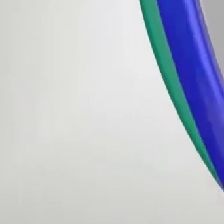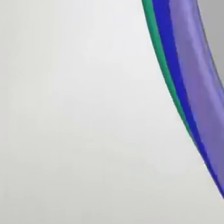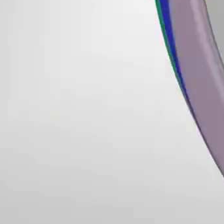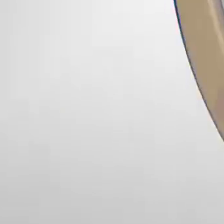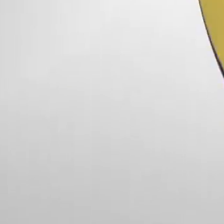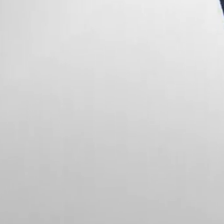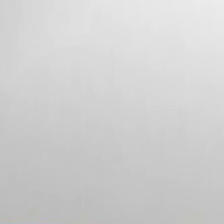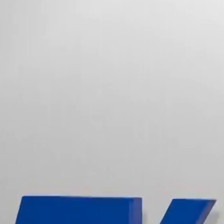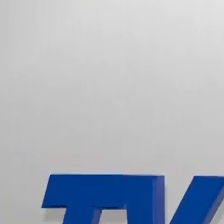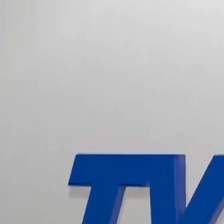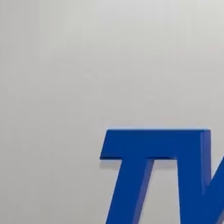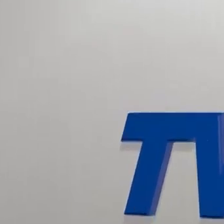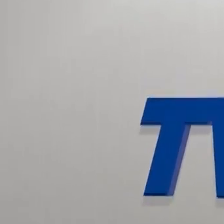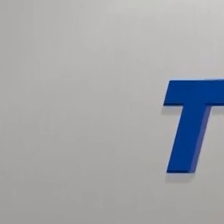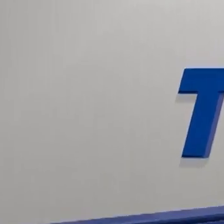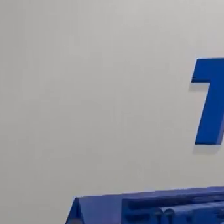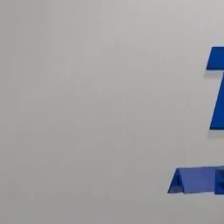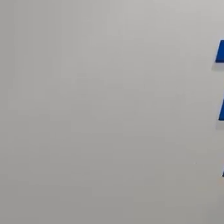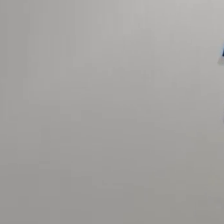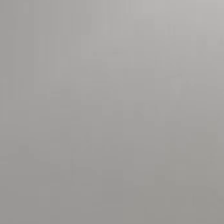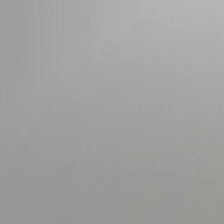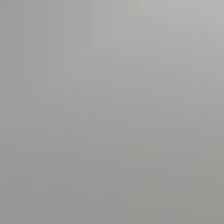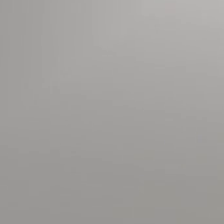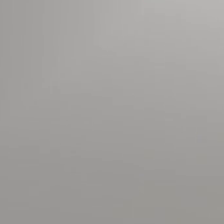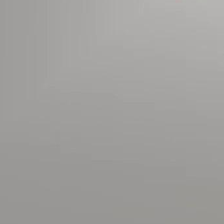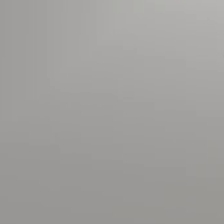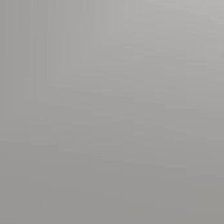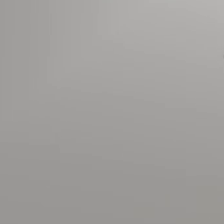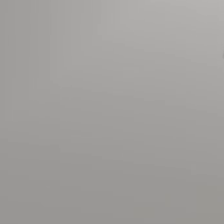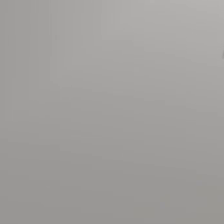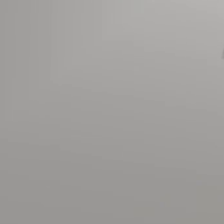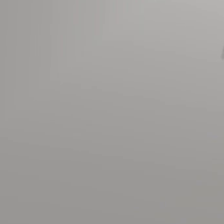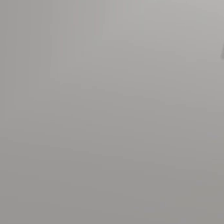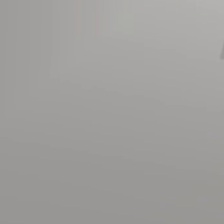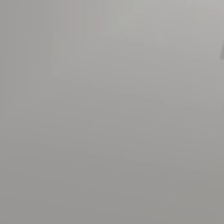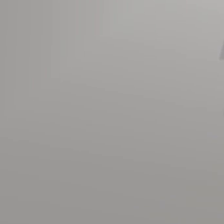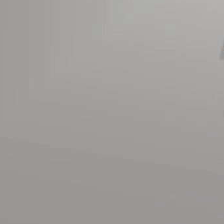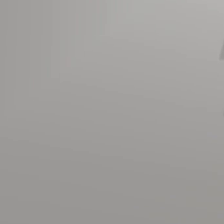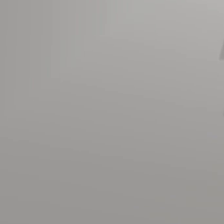TV Fortaleza, a emissora da Casa do Povo.